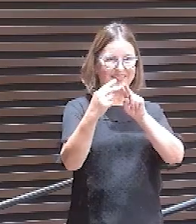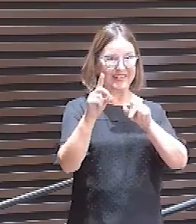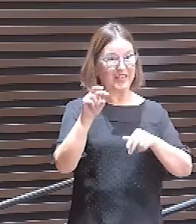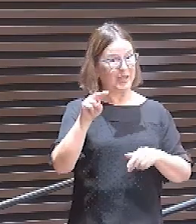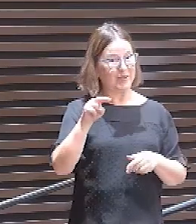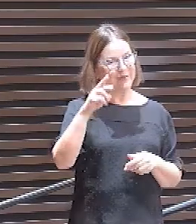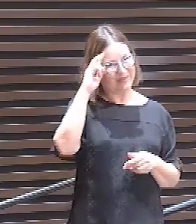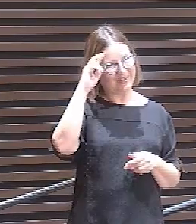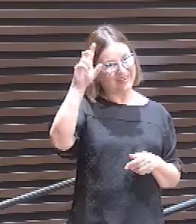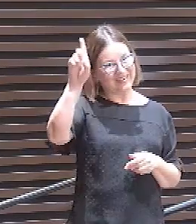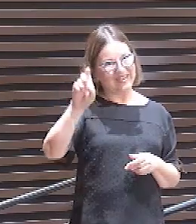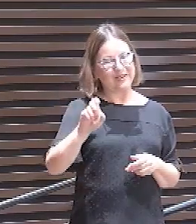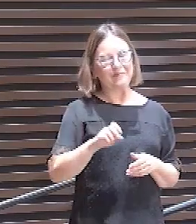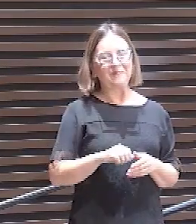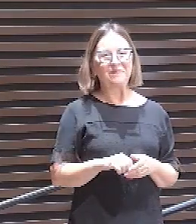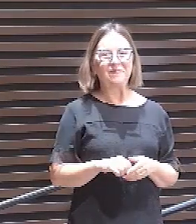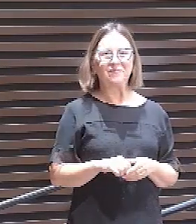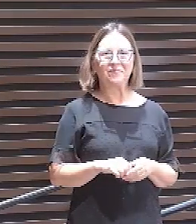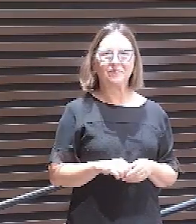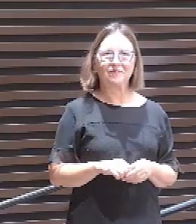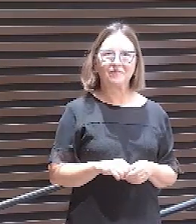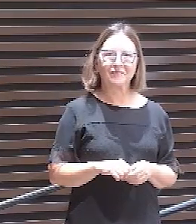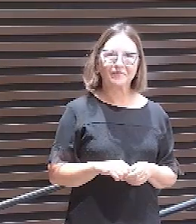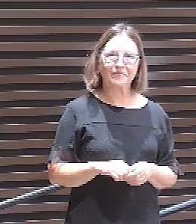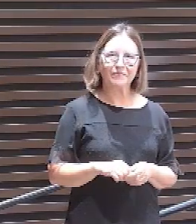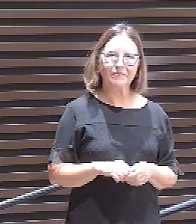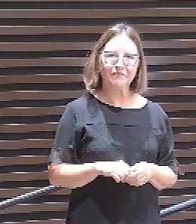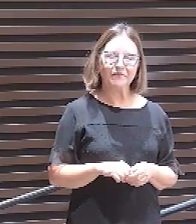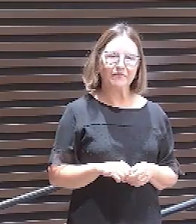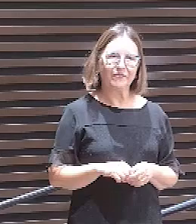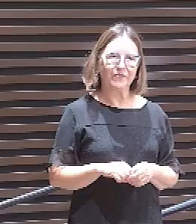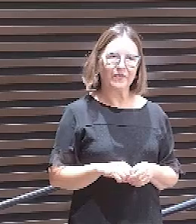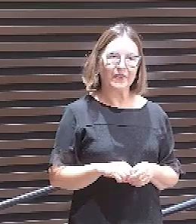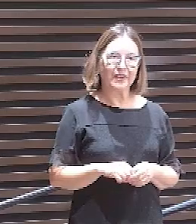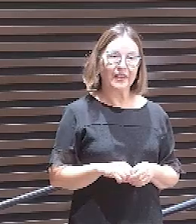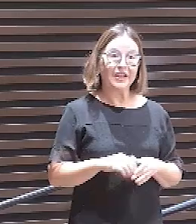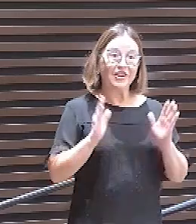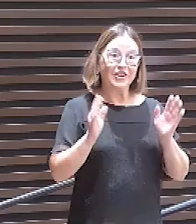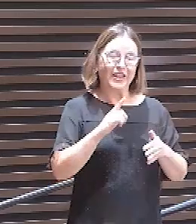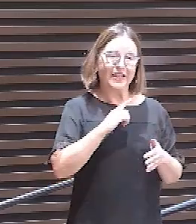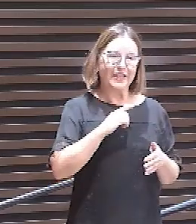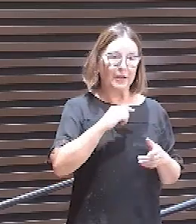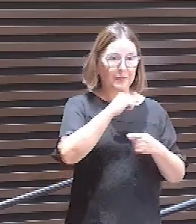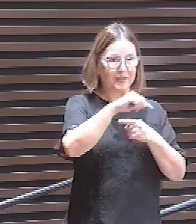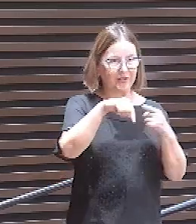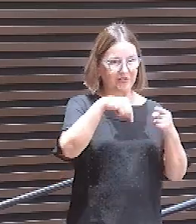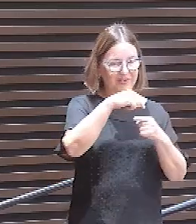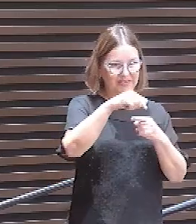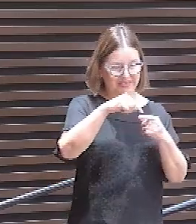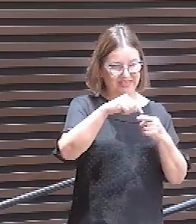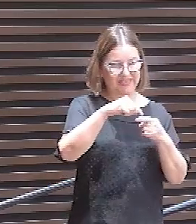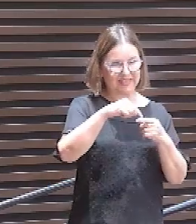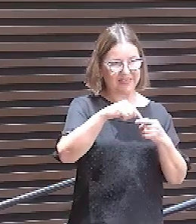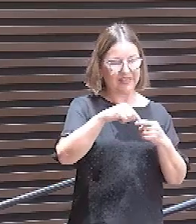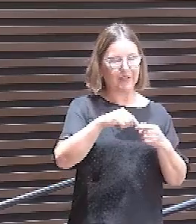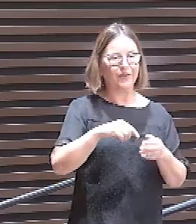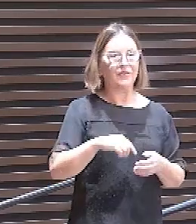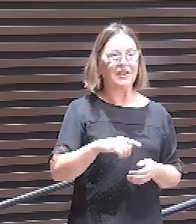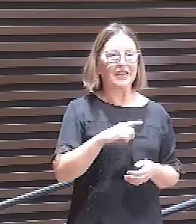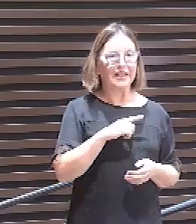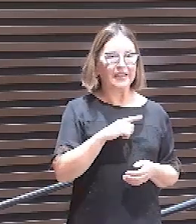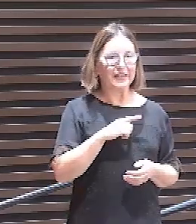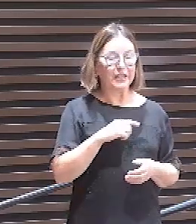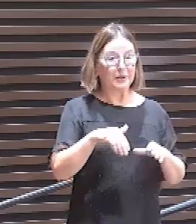uma santificação já nos dada, é posicional, temos em